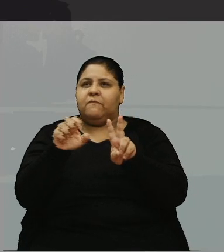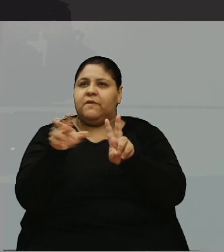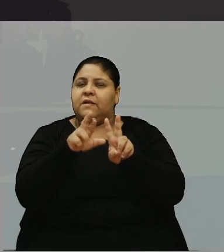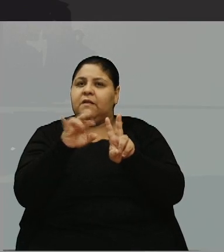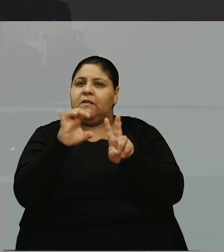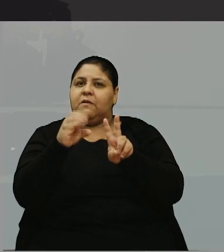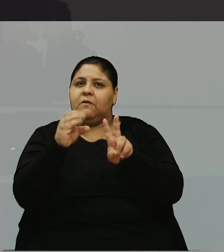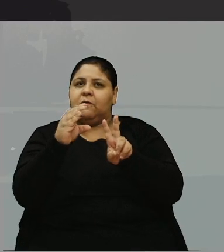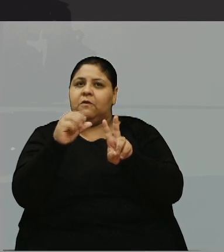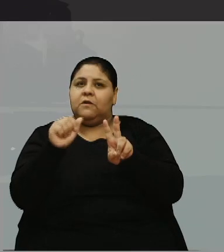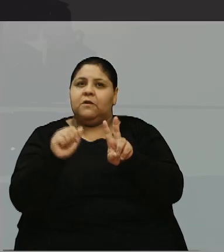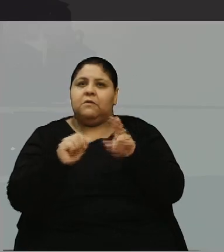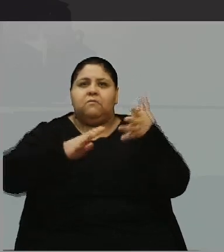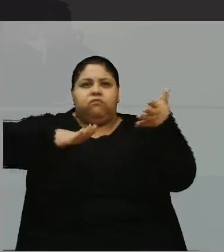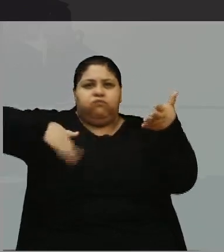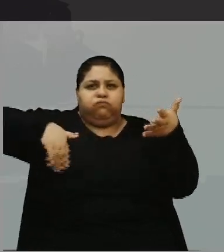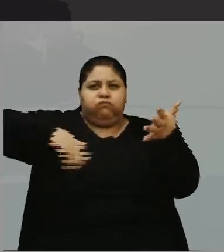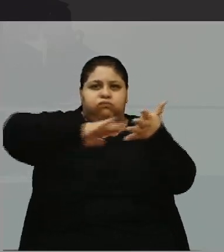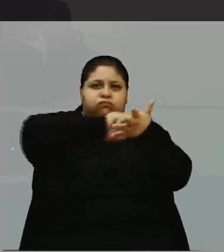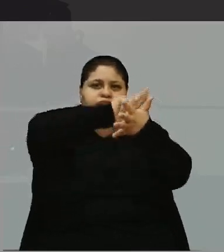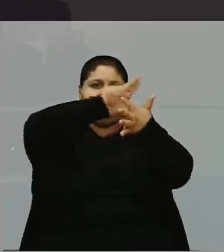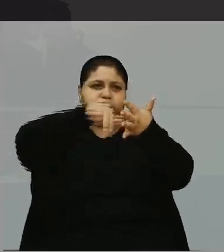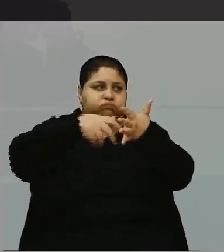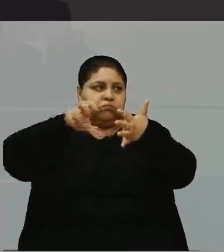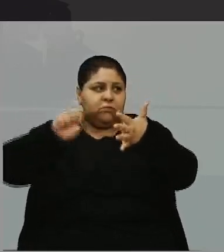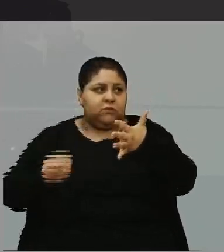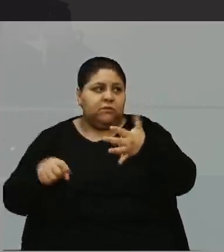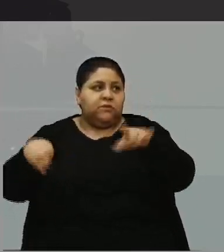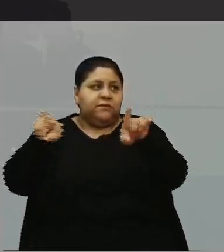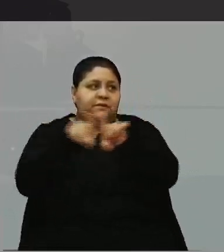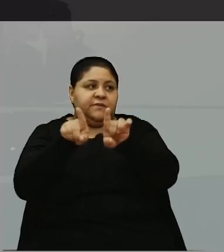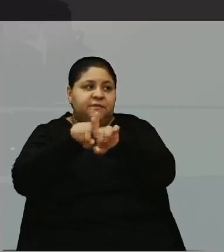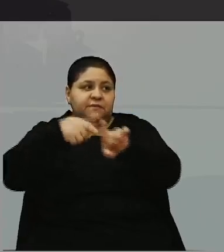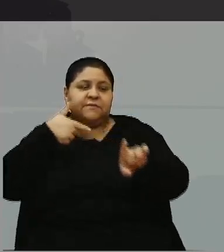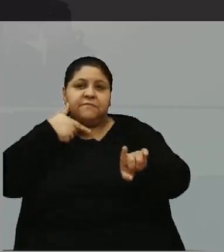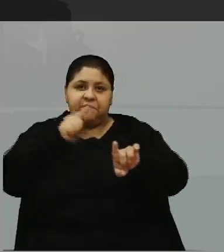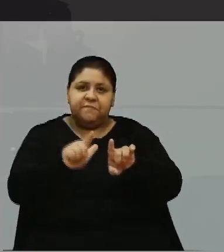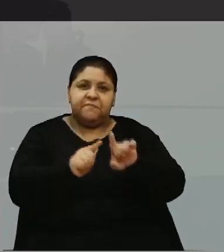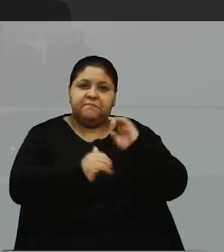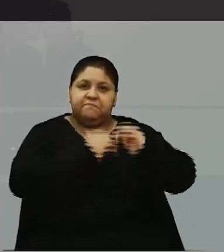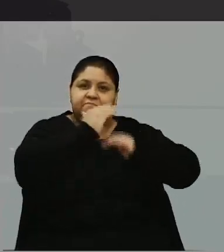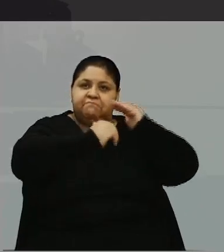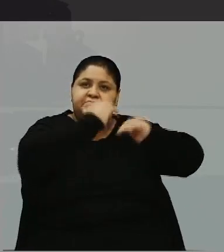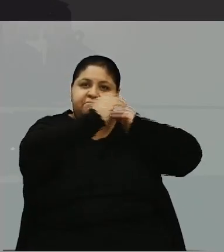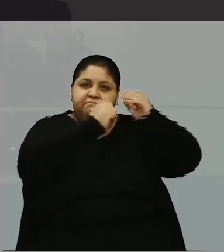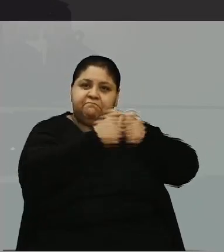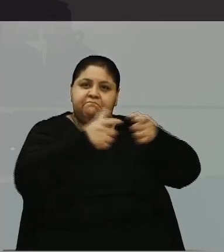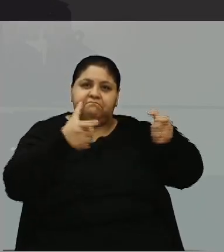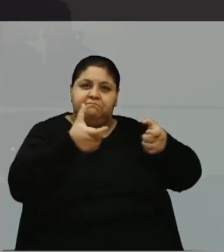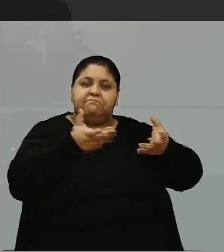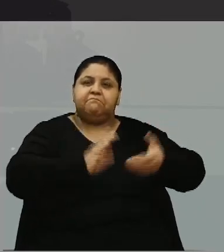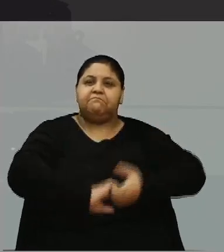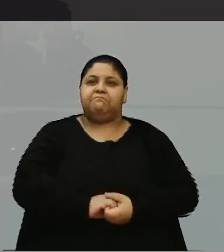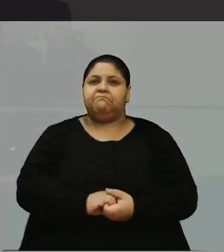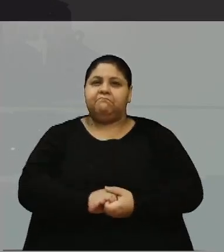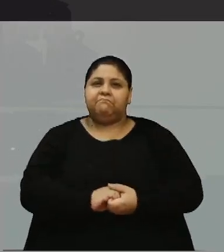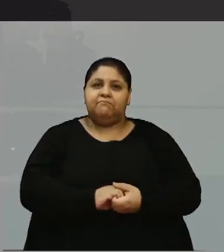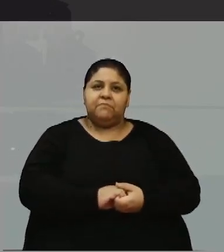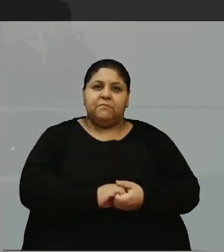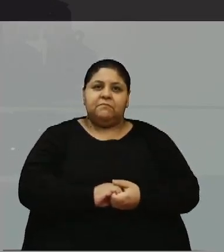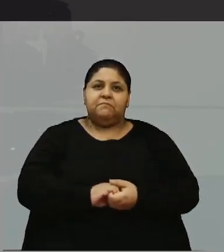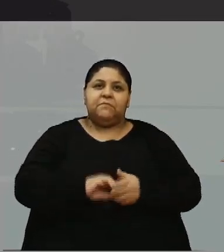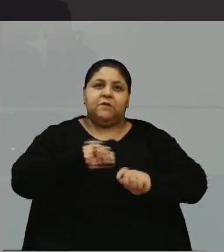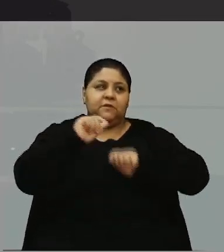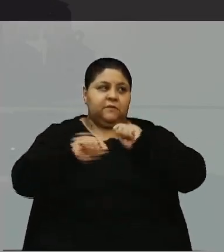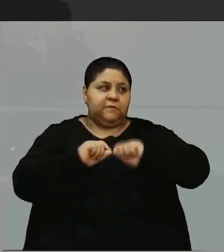metropolitana, litoral e região sul. Então a gente também consegue fazer uma abrangência muito grande aí. O que nos dá muita força